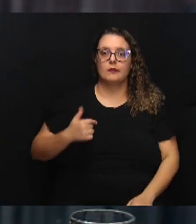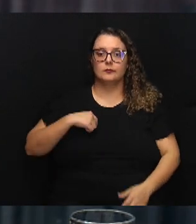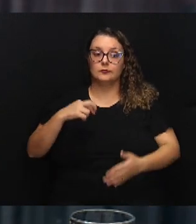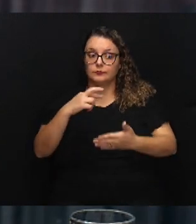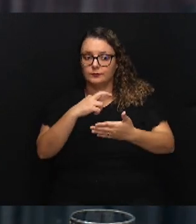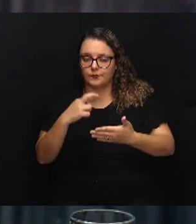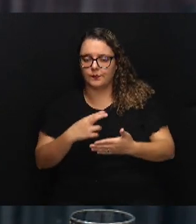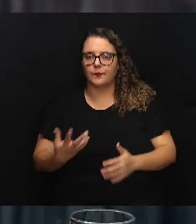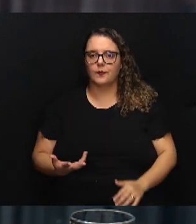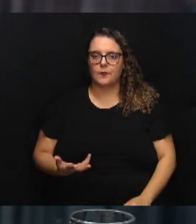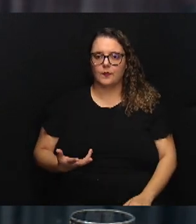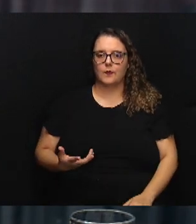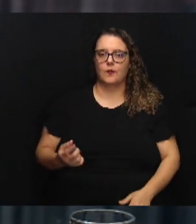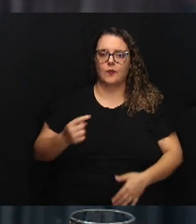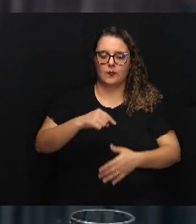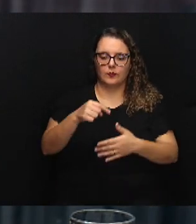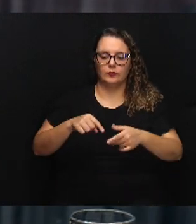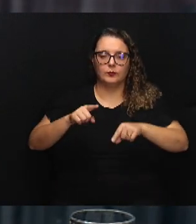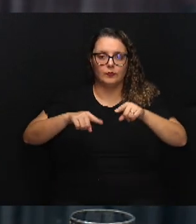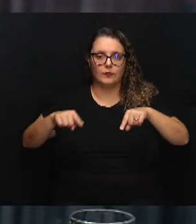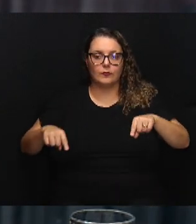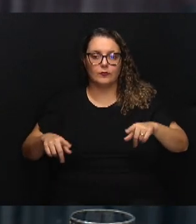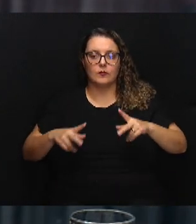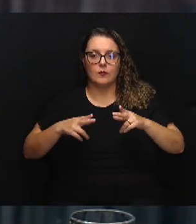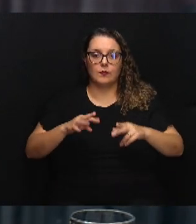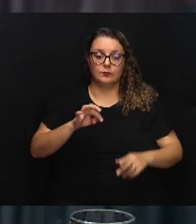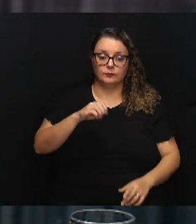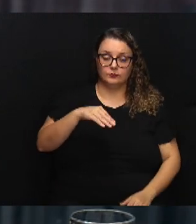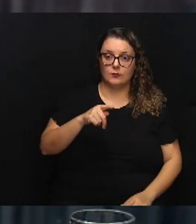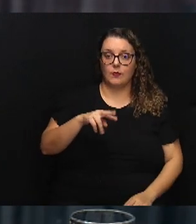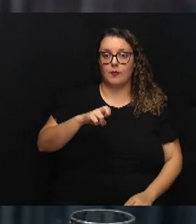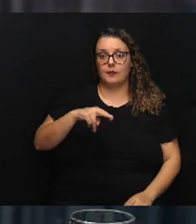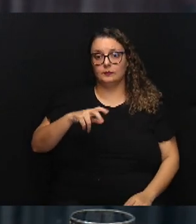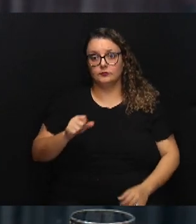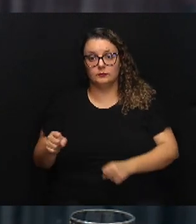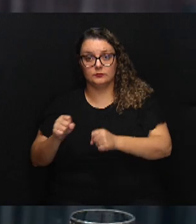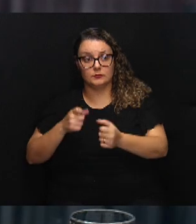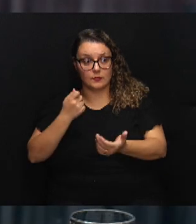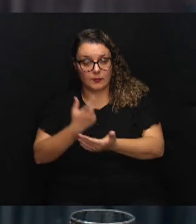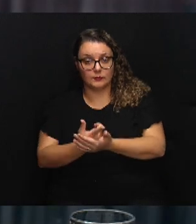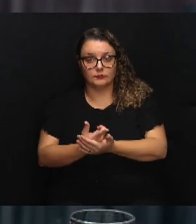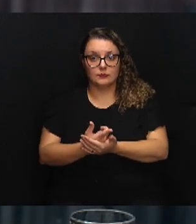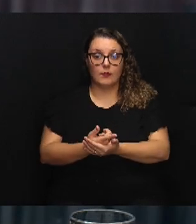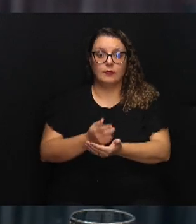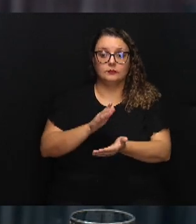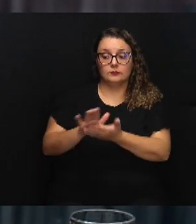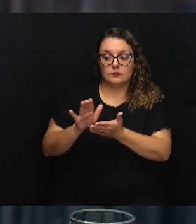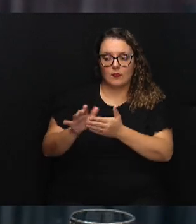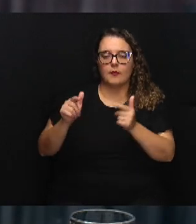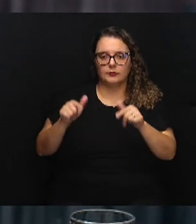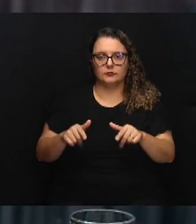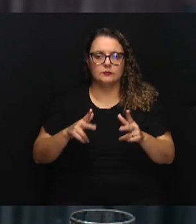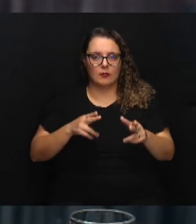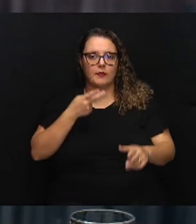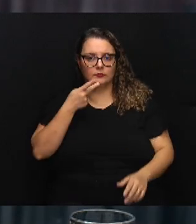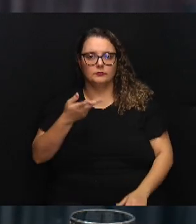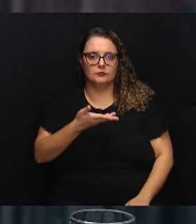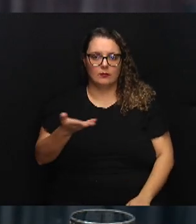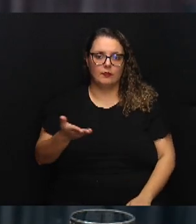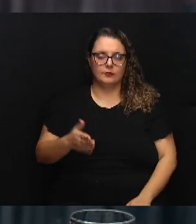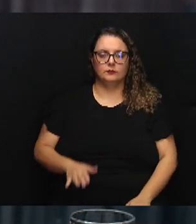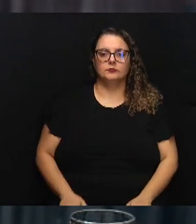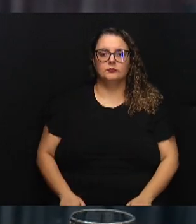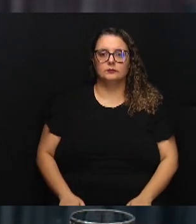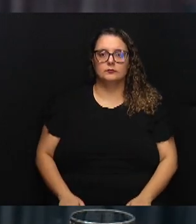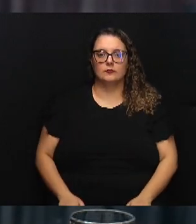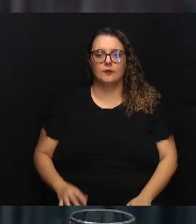analisando todas essas variáveis como temporada, poder de compra e gasto em loco. Foi o que eu falei para vocês, né? Todo